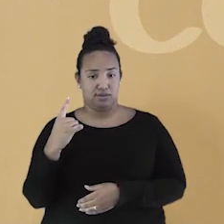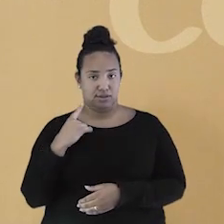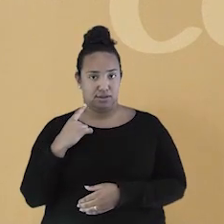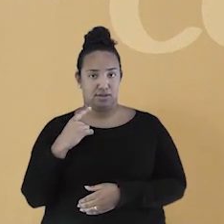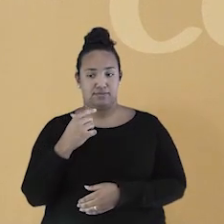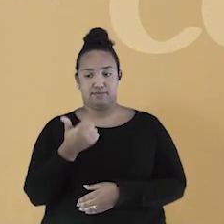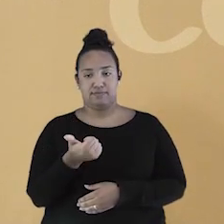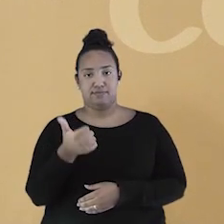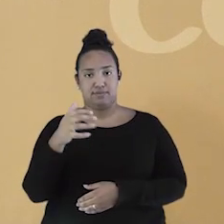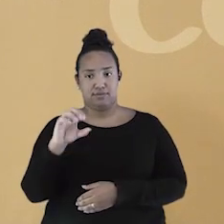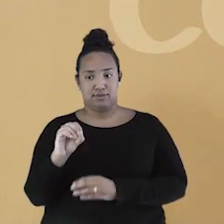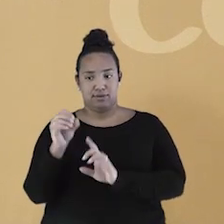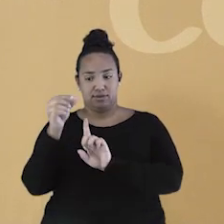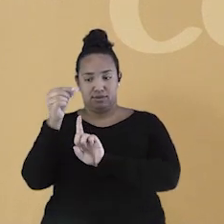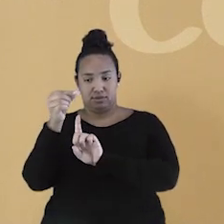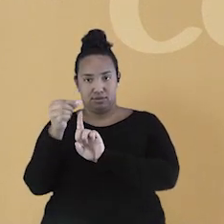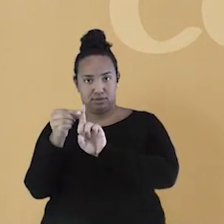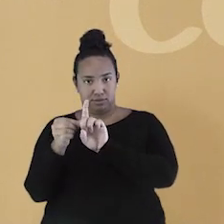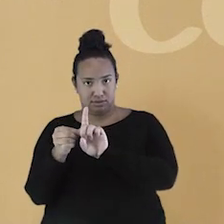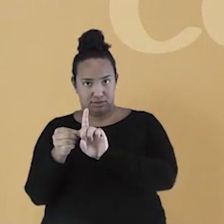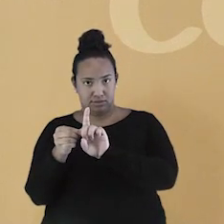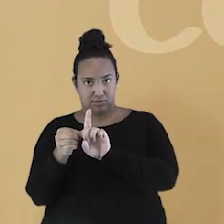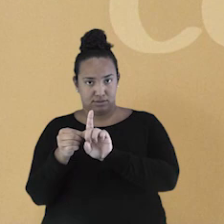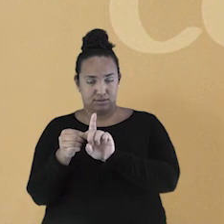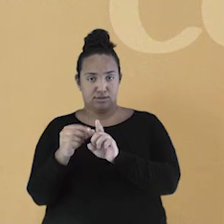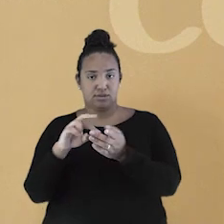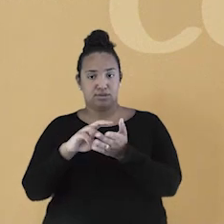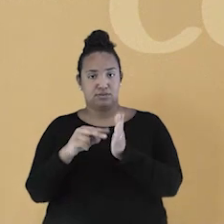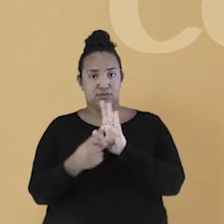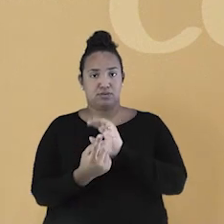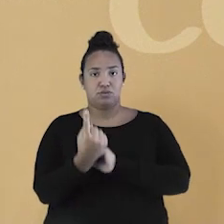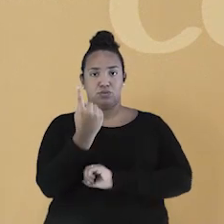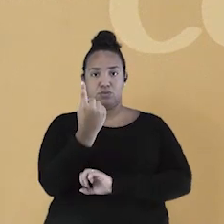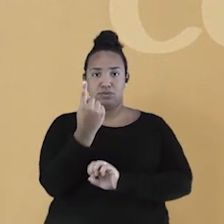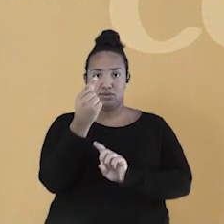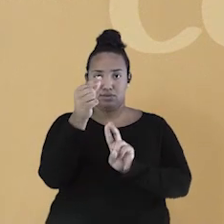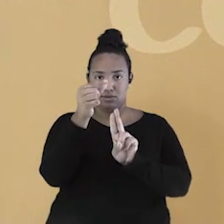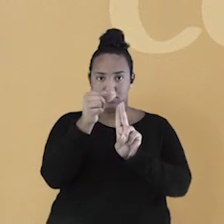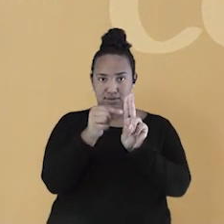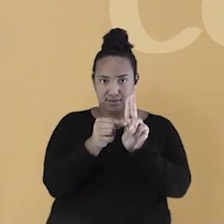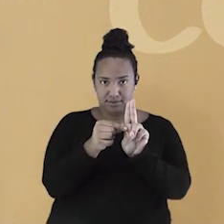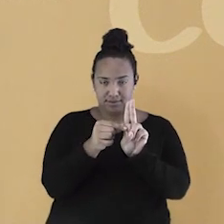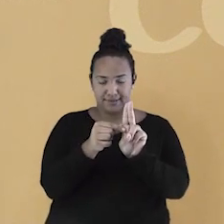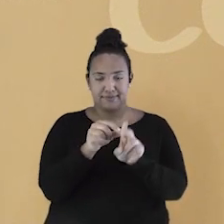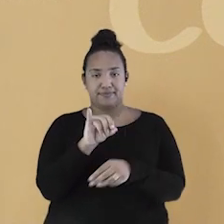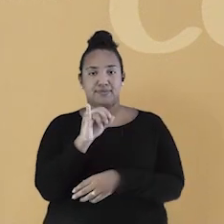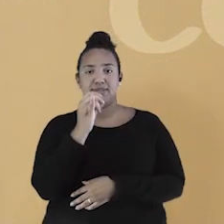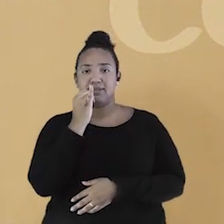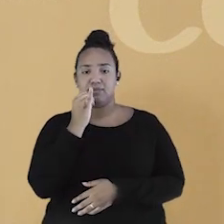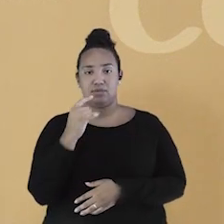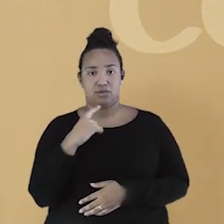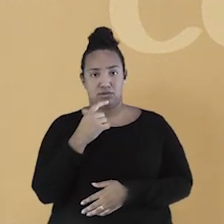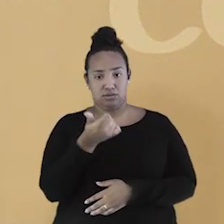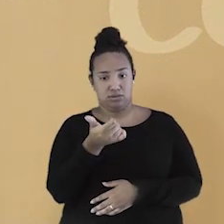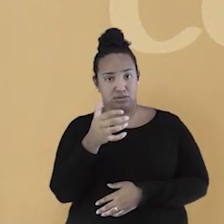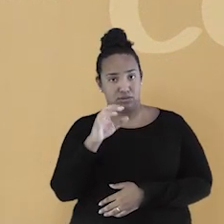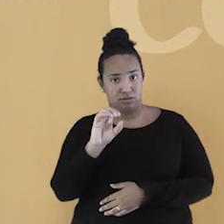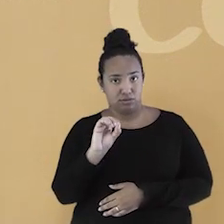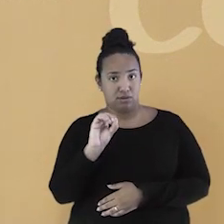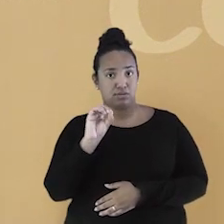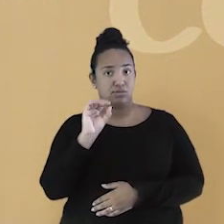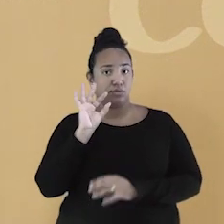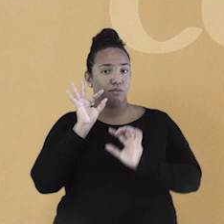10 unidades igual uma dezena. Se eu tenho em minhas mãos 10 balas, eu tenho